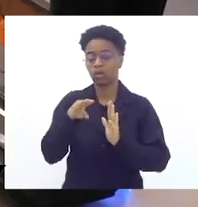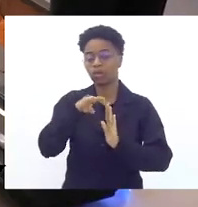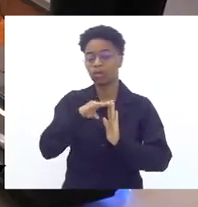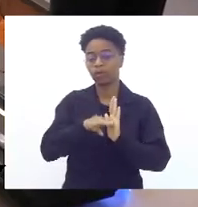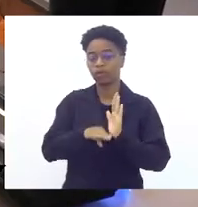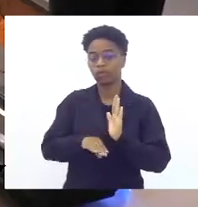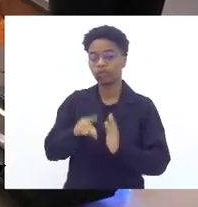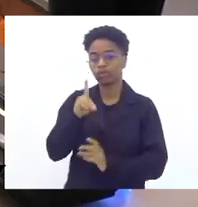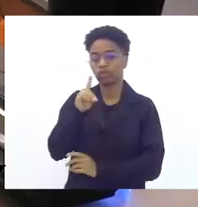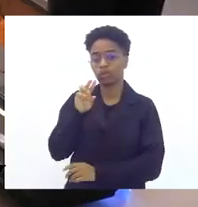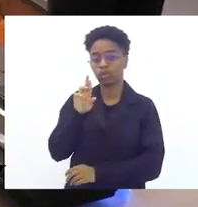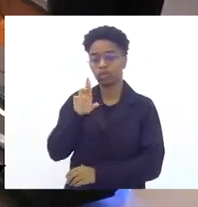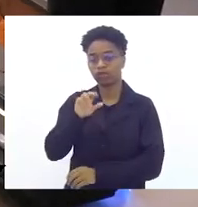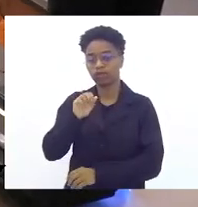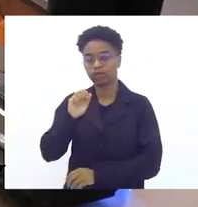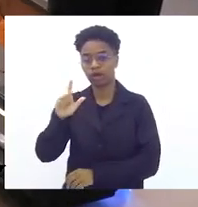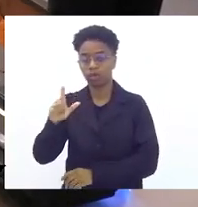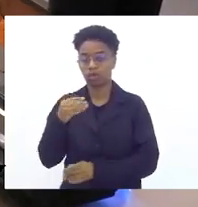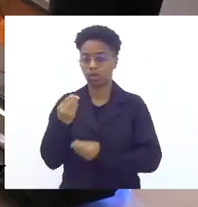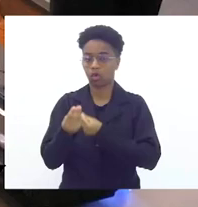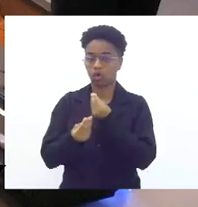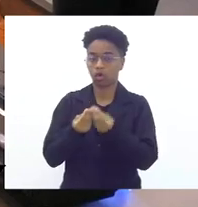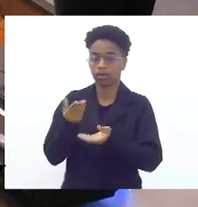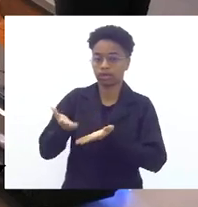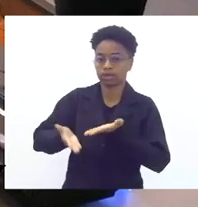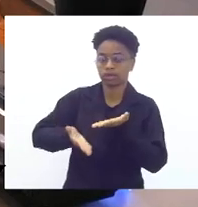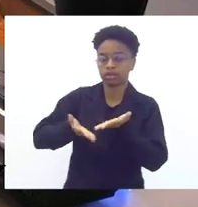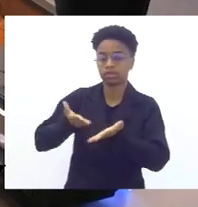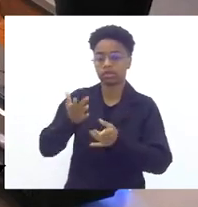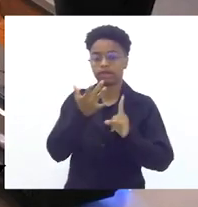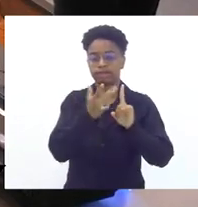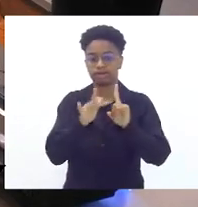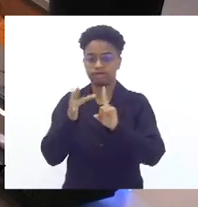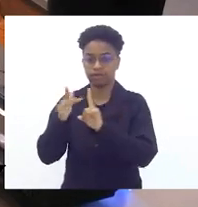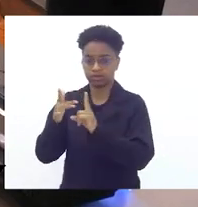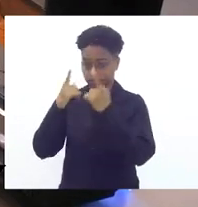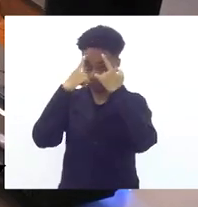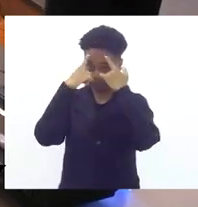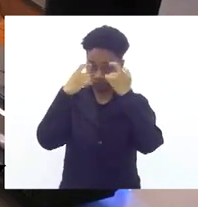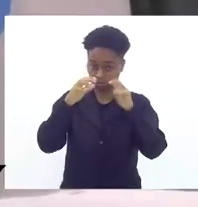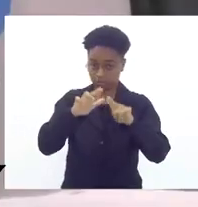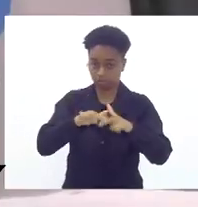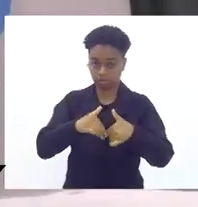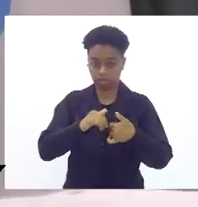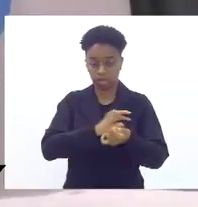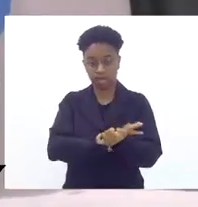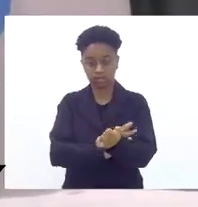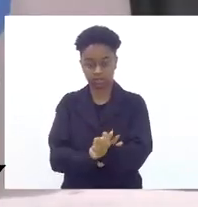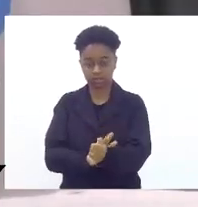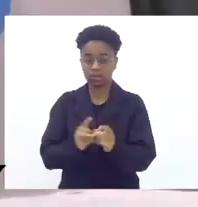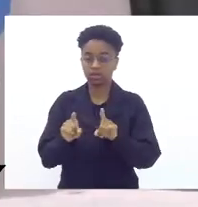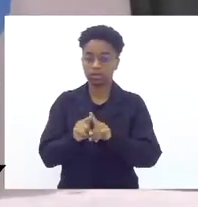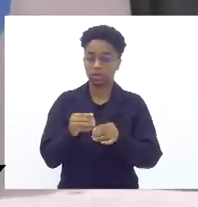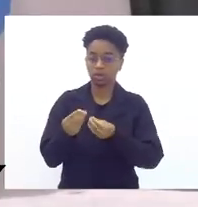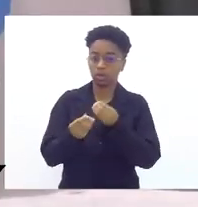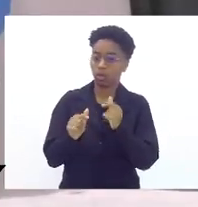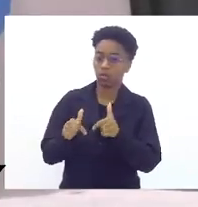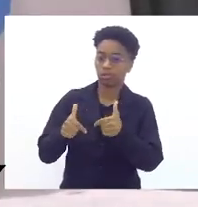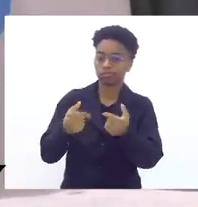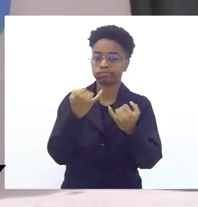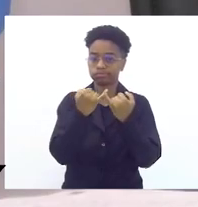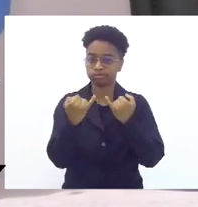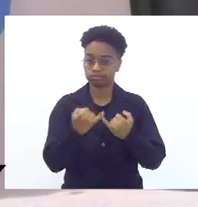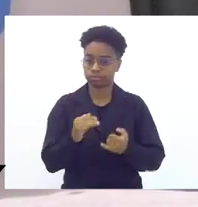Durval Teófilo de atendimento as vítimas da violência decorrente do racismo e condutas análogas